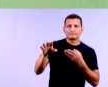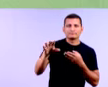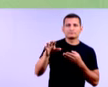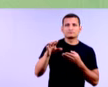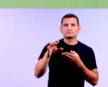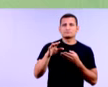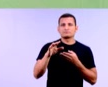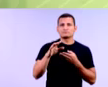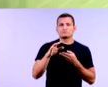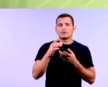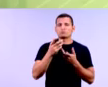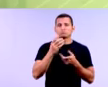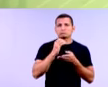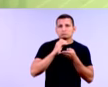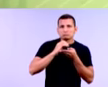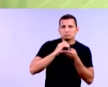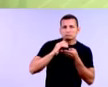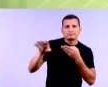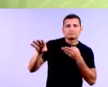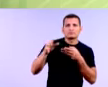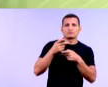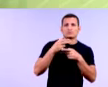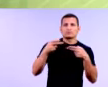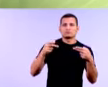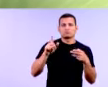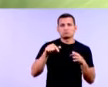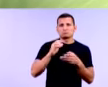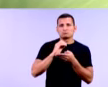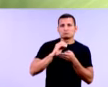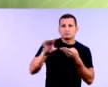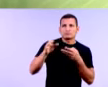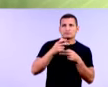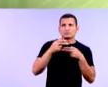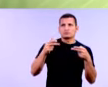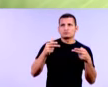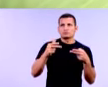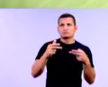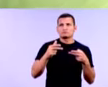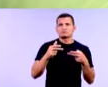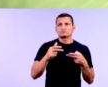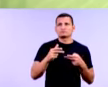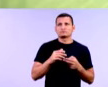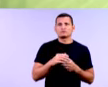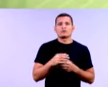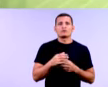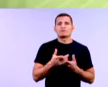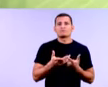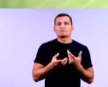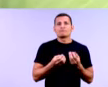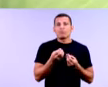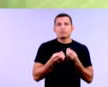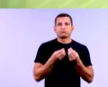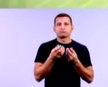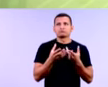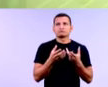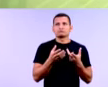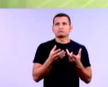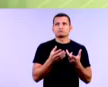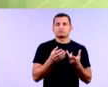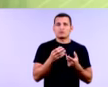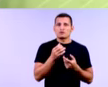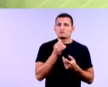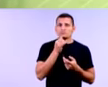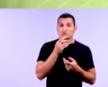esse anexo é uma coisa que eu estou mandando, então é uma coisa, é um anexo. Então, não tem como eu colocar, a não ser que eu esteja mandando